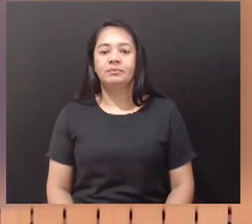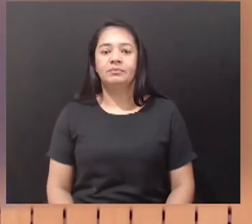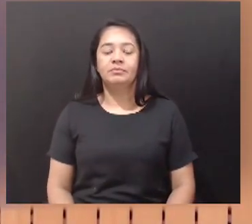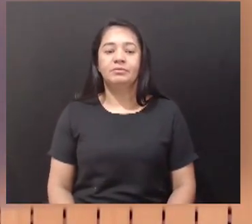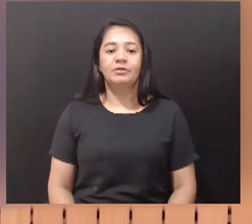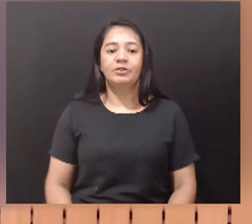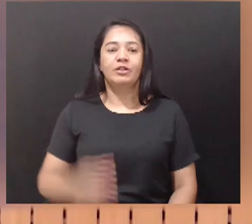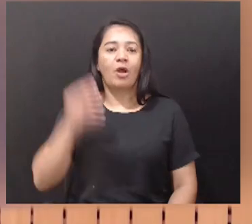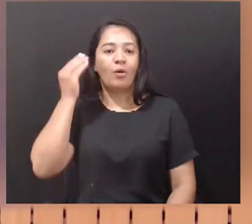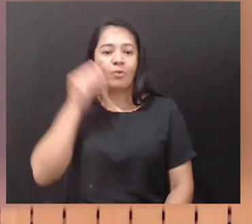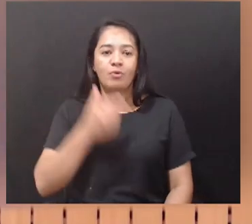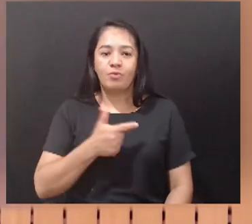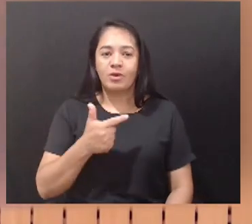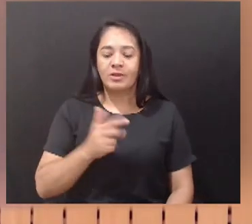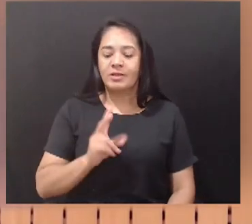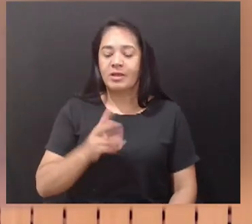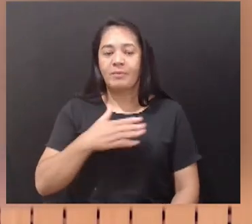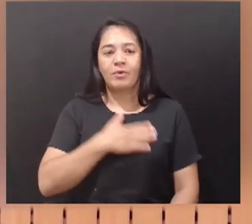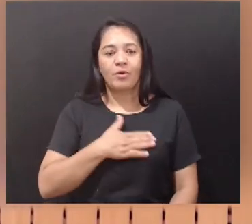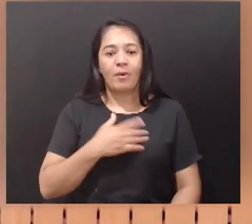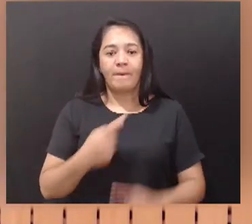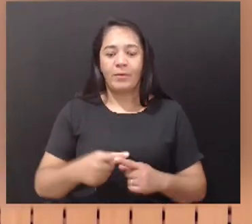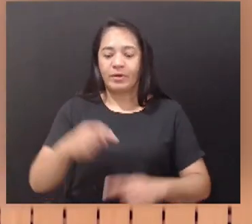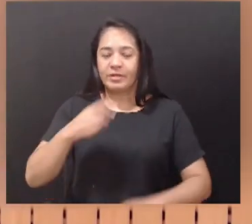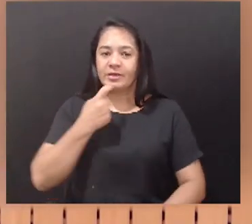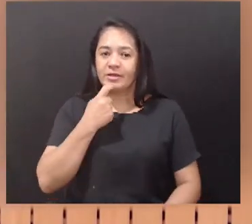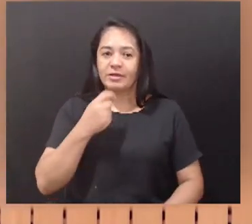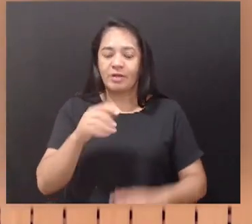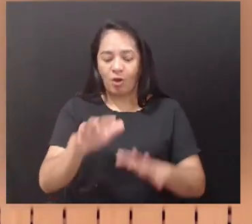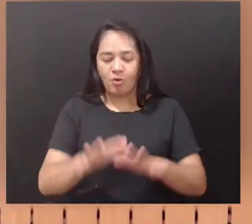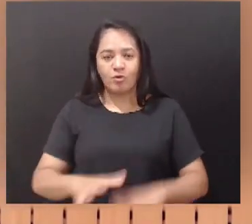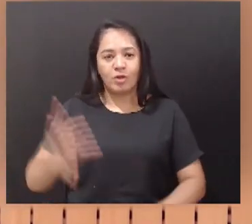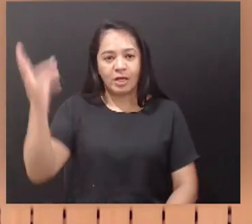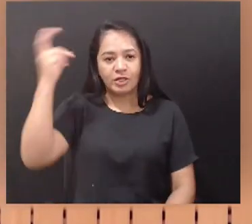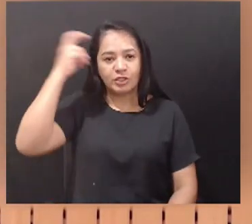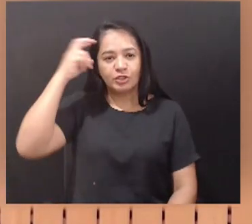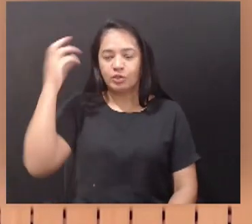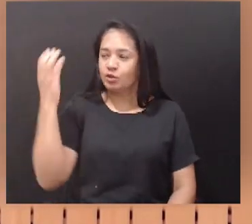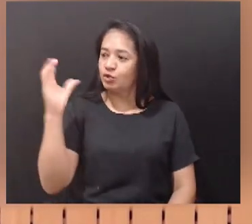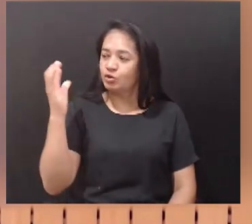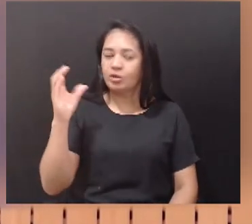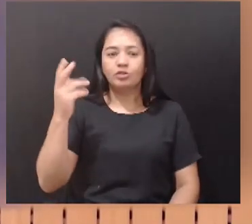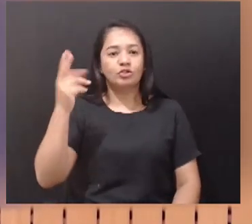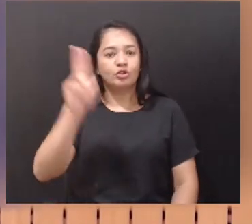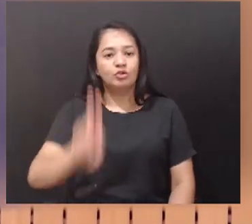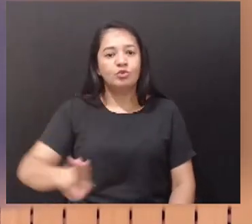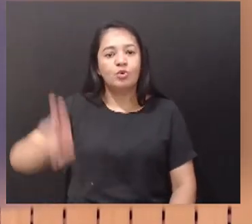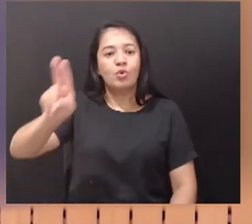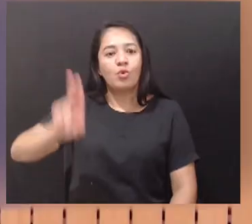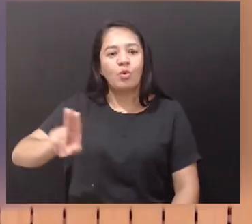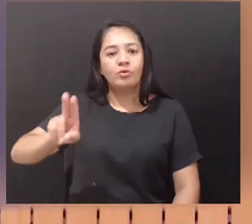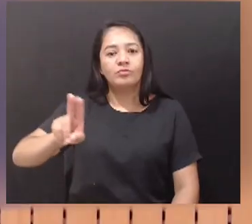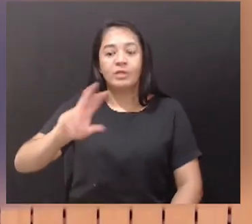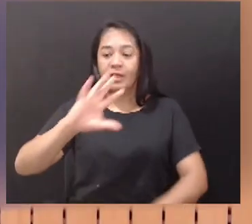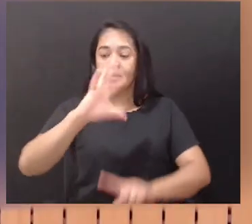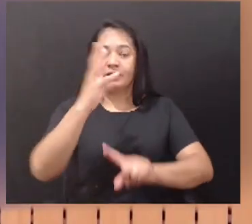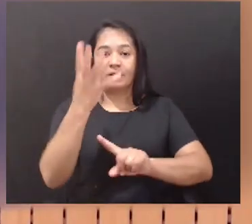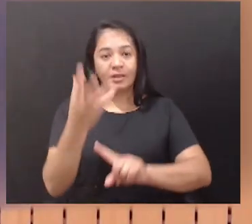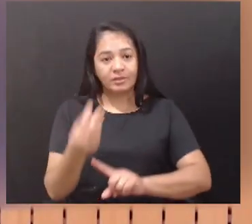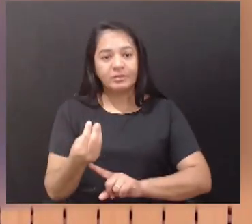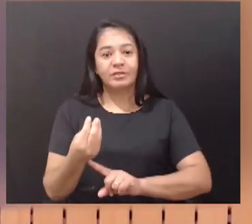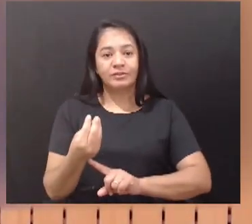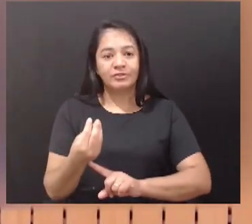e Campinas é o berço de cultura, de ciência, de universidades, das artes, né? E temos